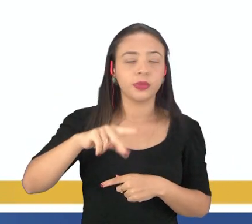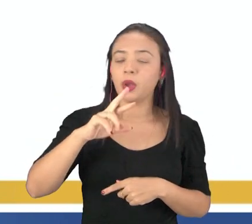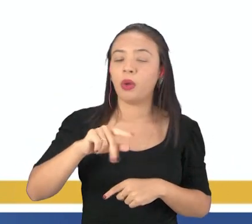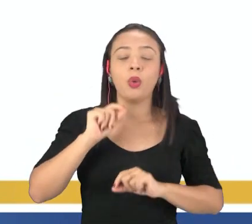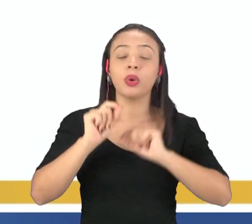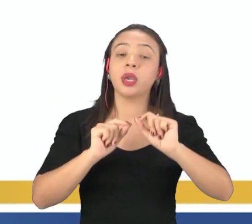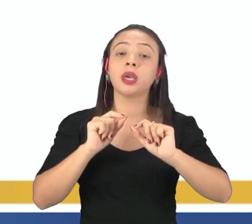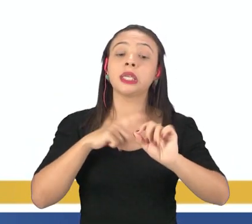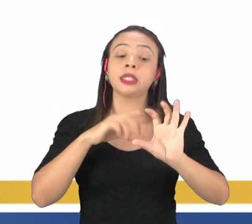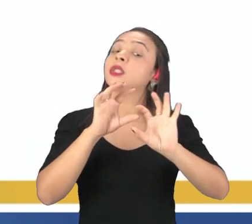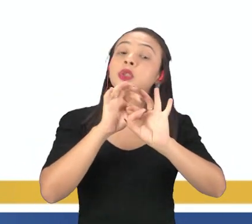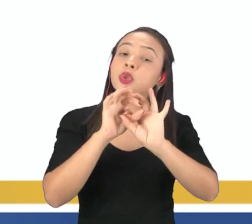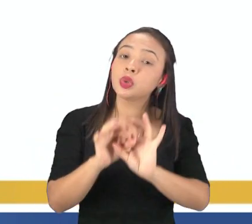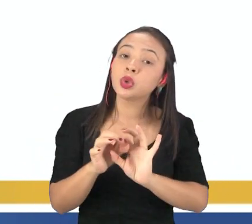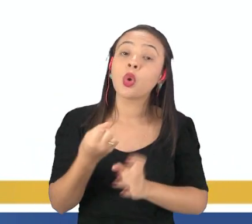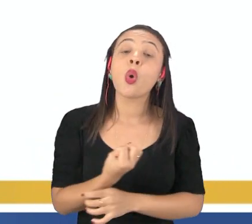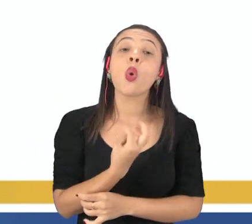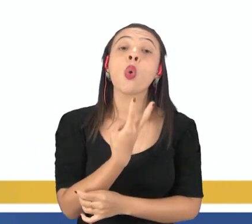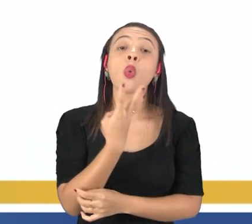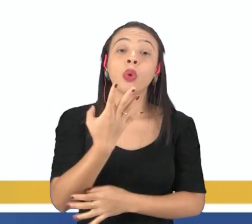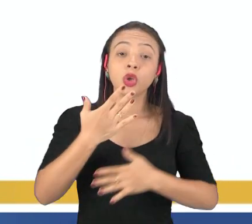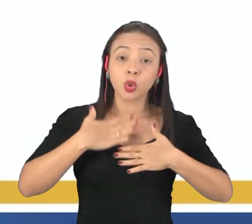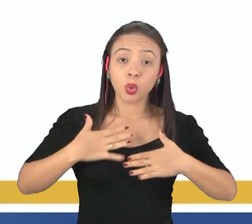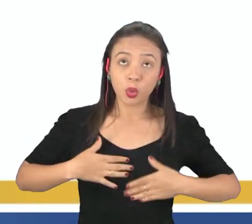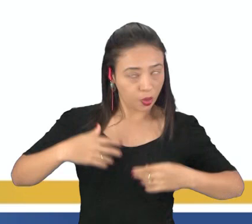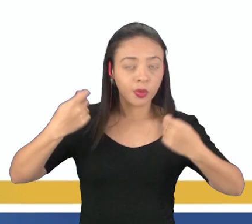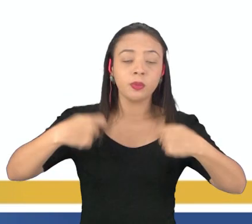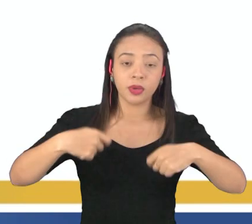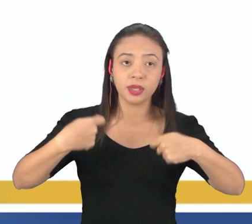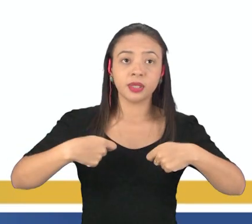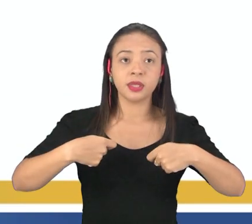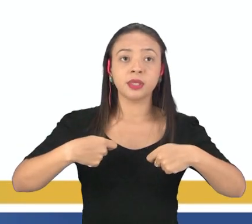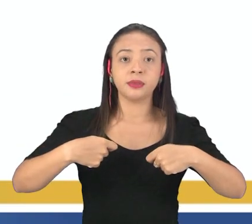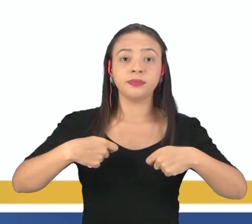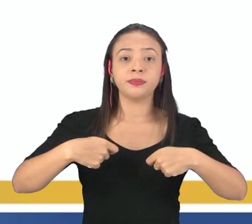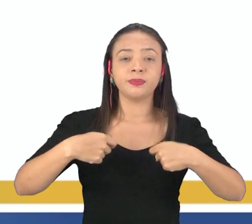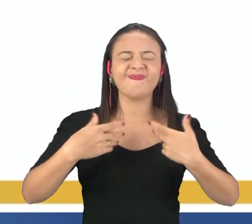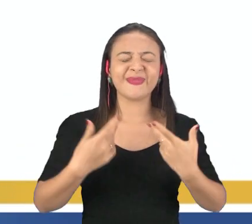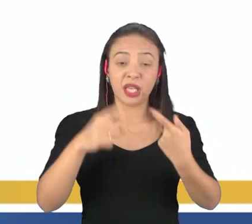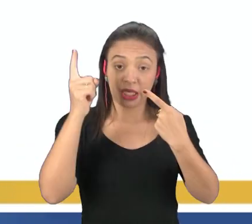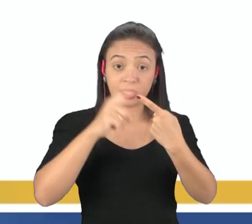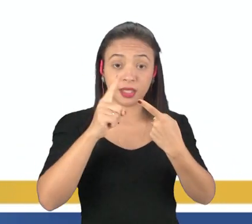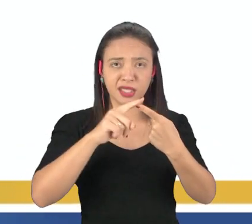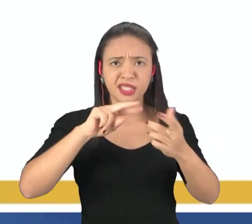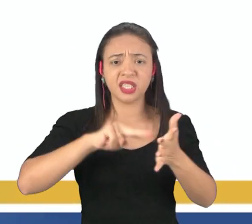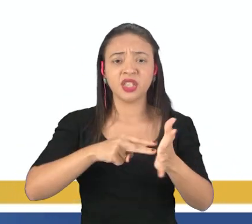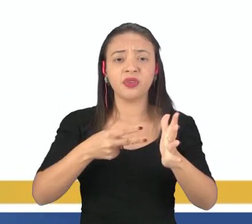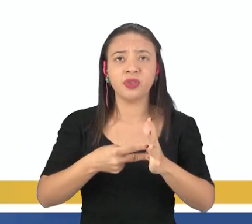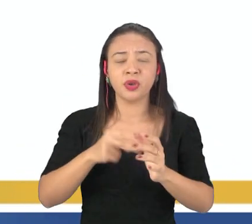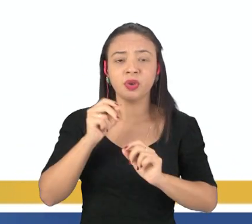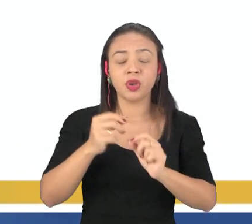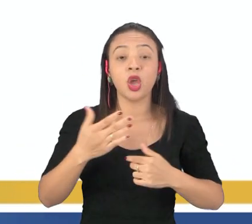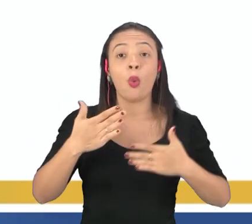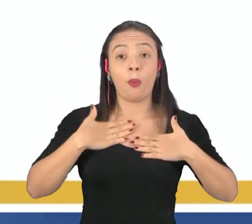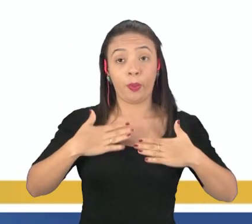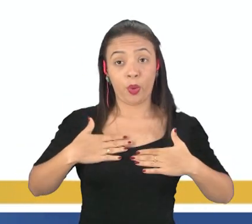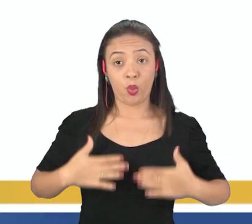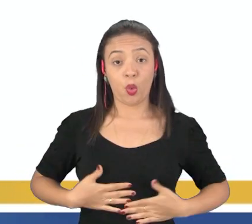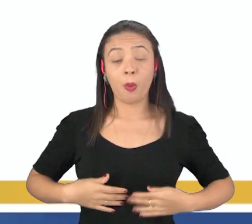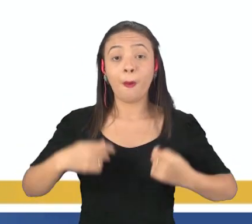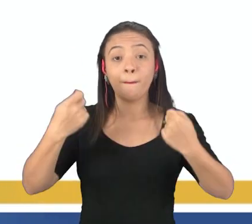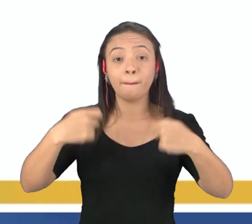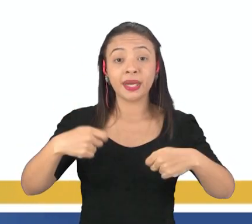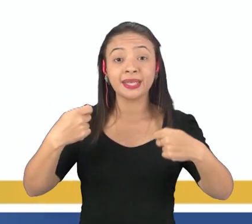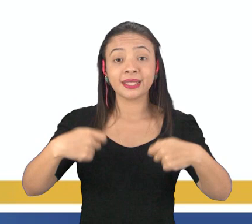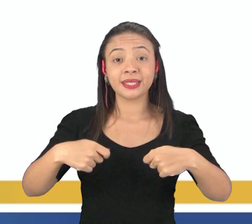nutrientes menores, não. Isso está relacionado à quantidade que o corpo precisa. Macronutrientes são aqueles que o